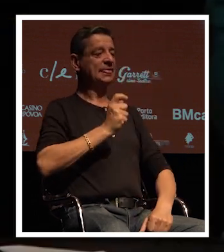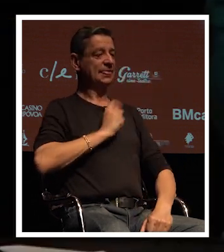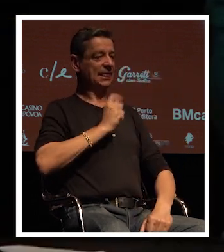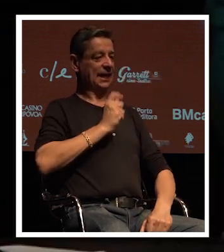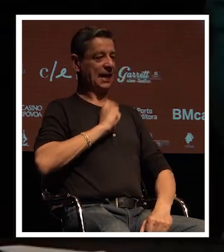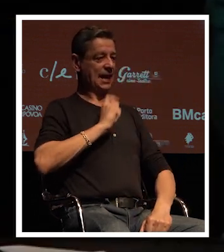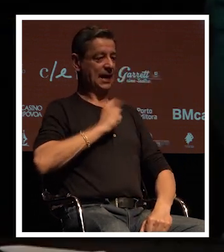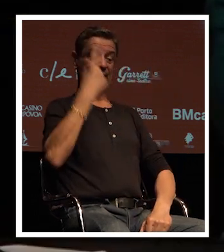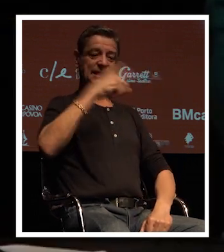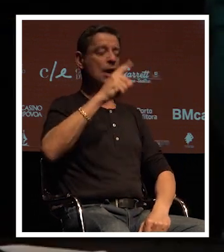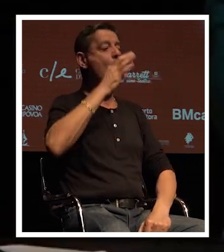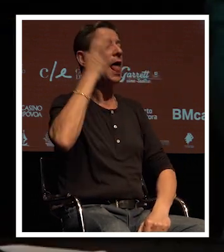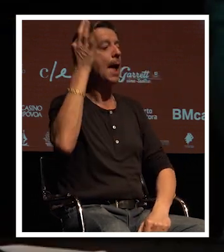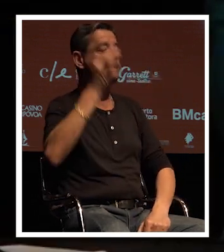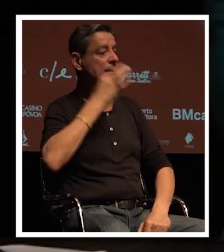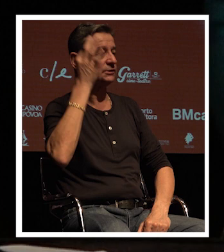impunha o lápis